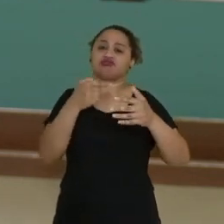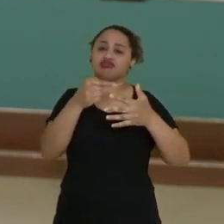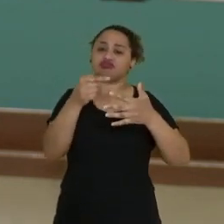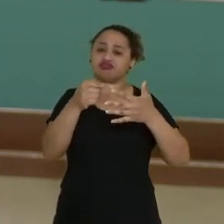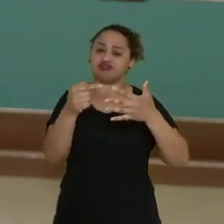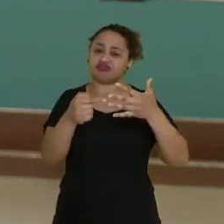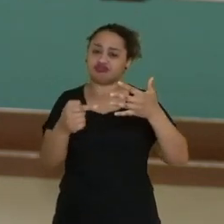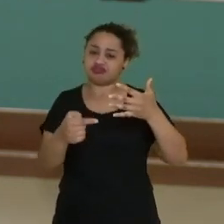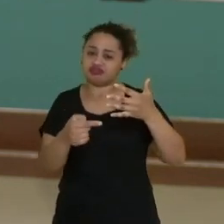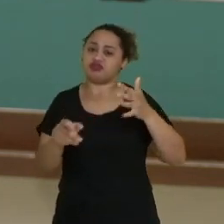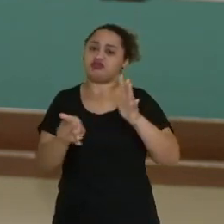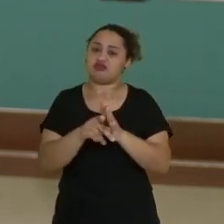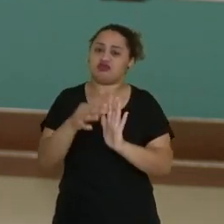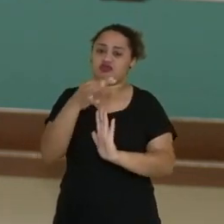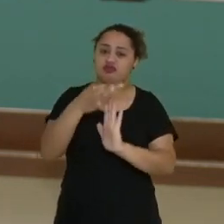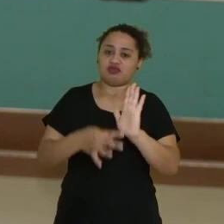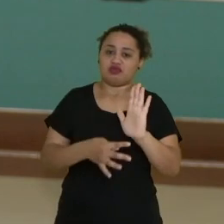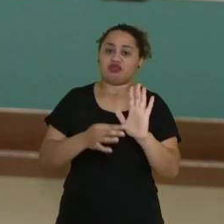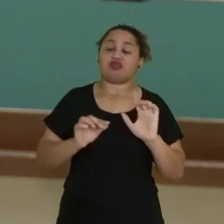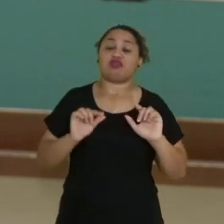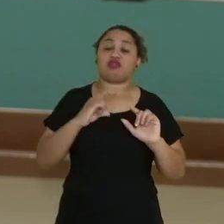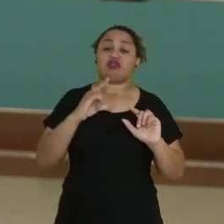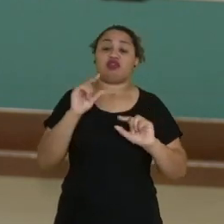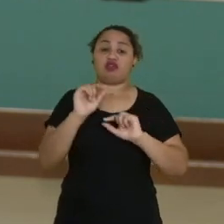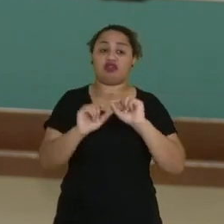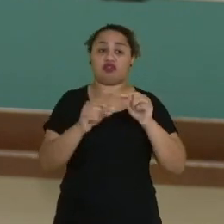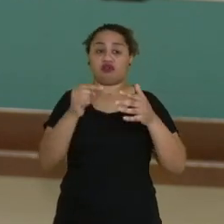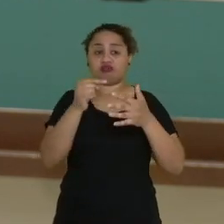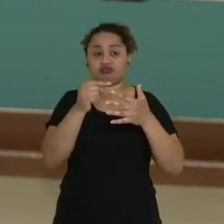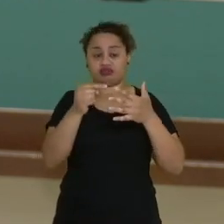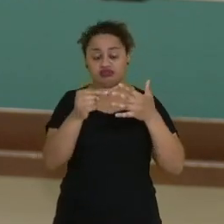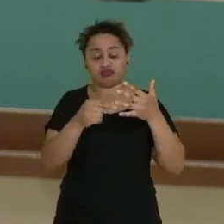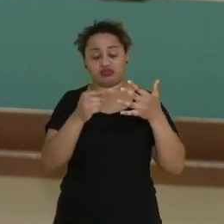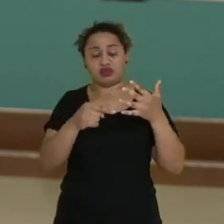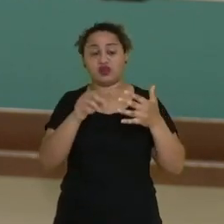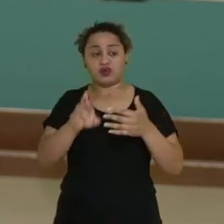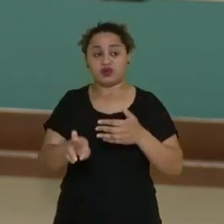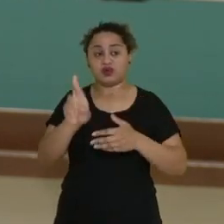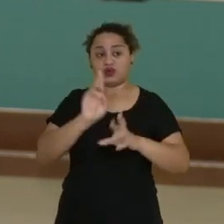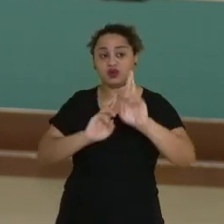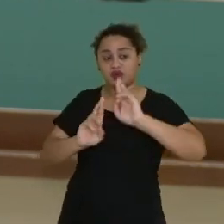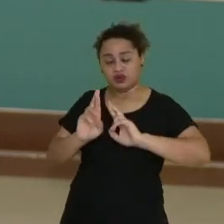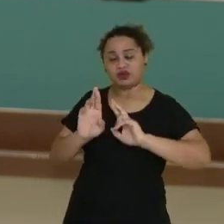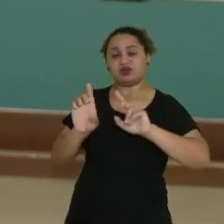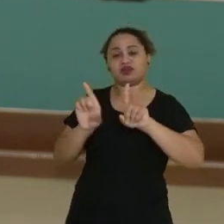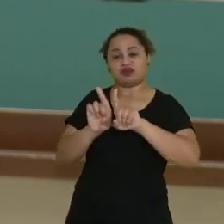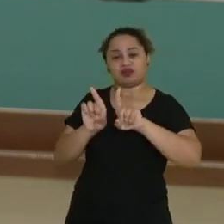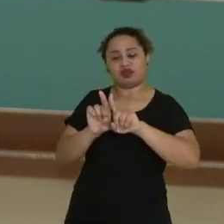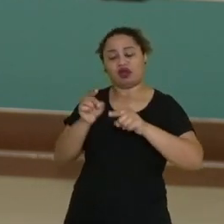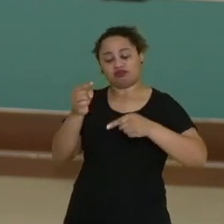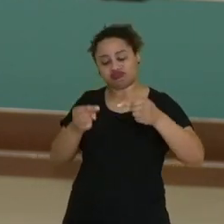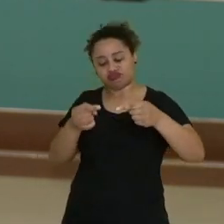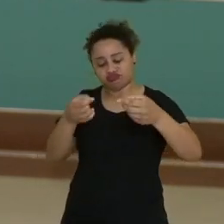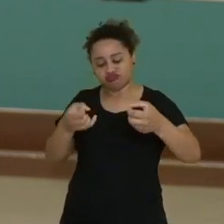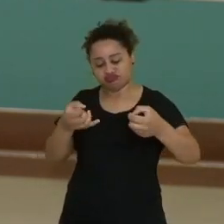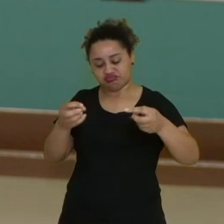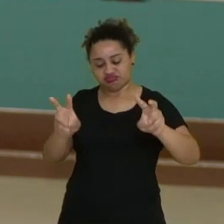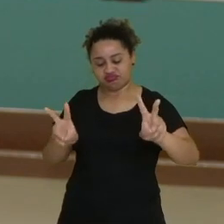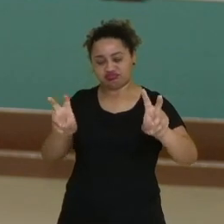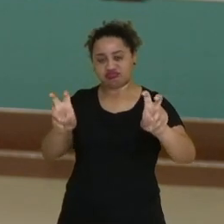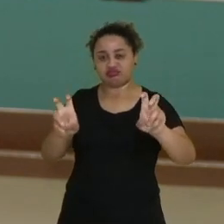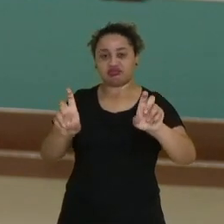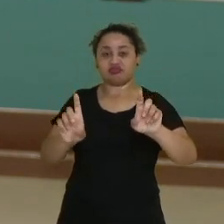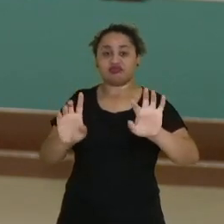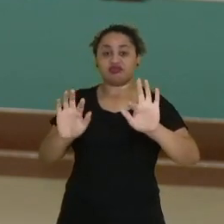composição textual, ele tem nos resultados obtidos e nas discussão e